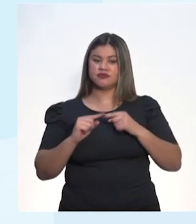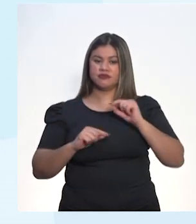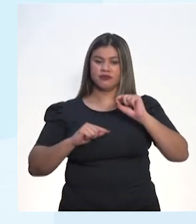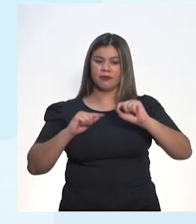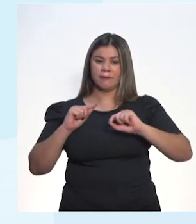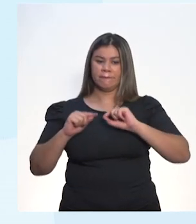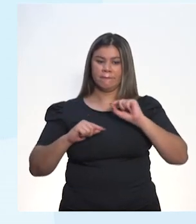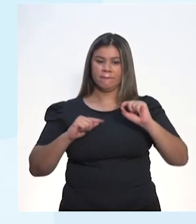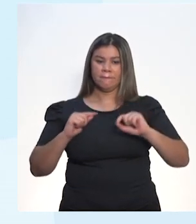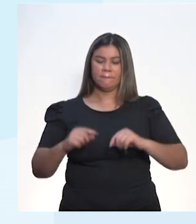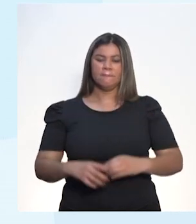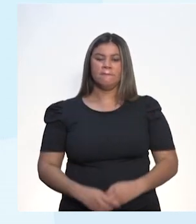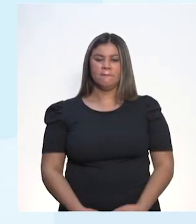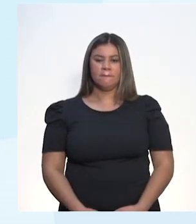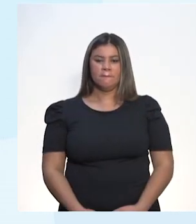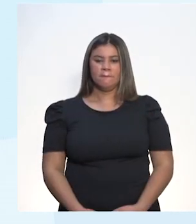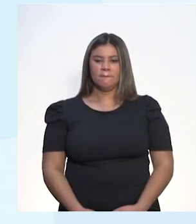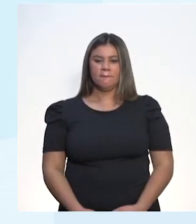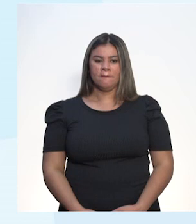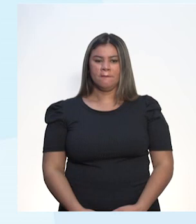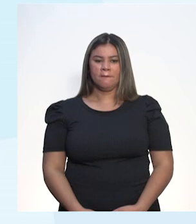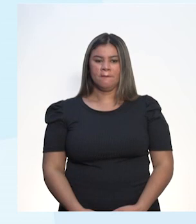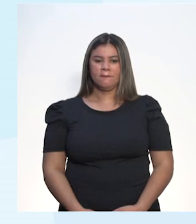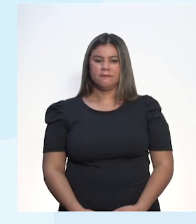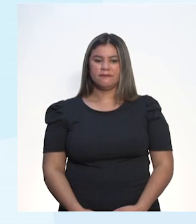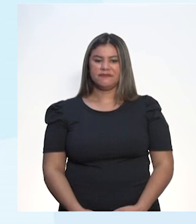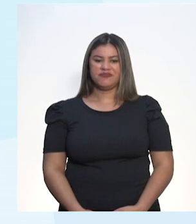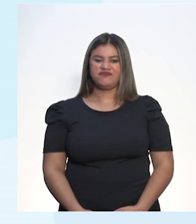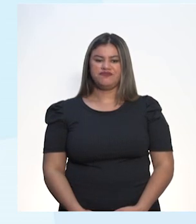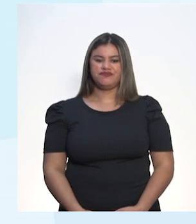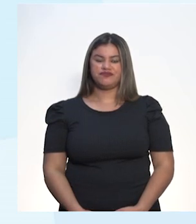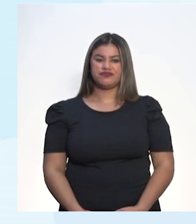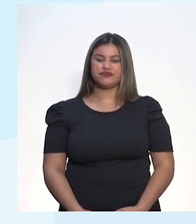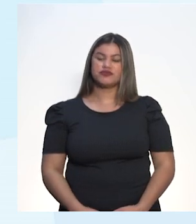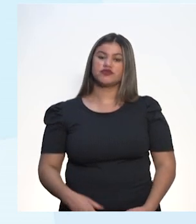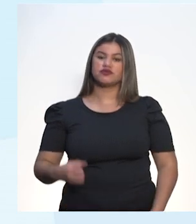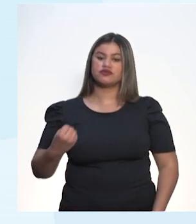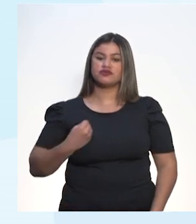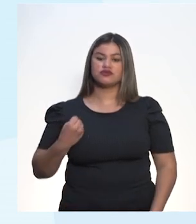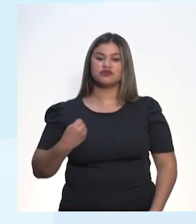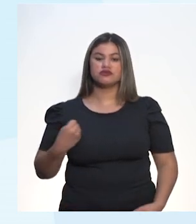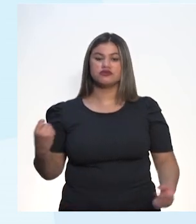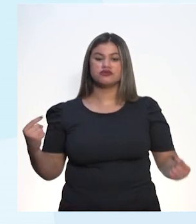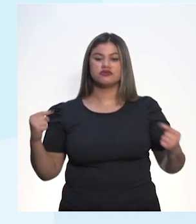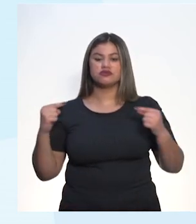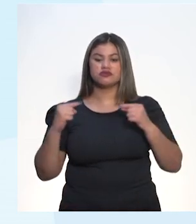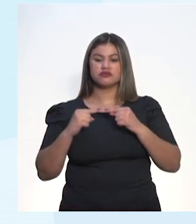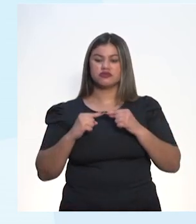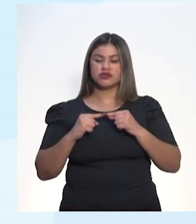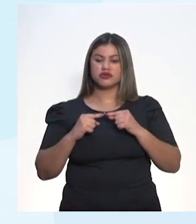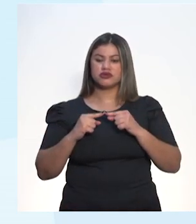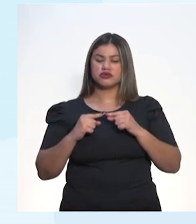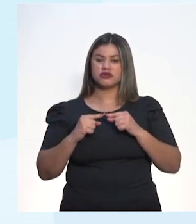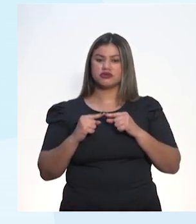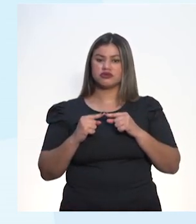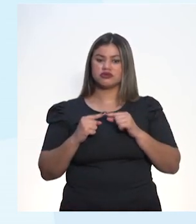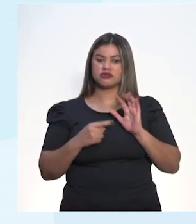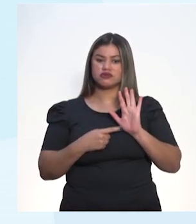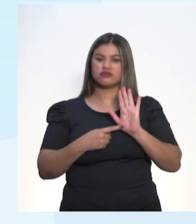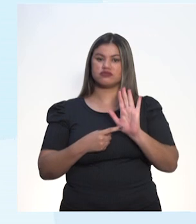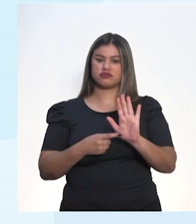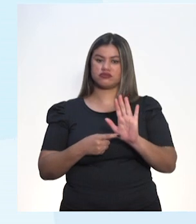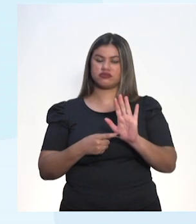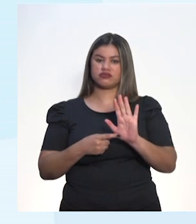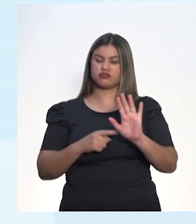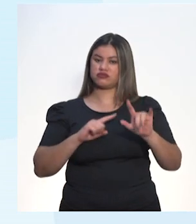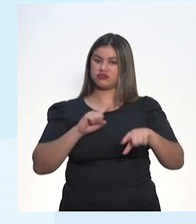evento, do subconjunto, é a mesma quantidade, ou são os mesmos, que o espaço amostral. Daqui